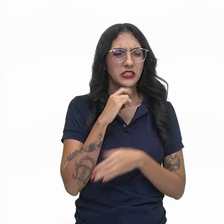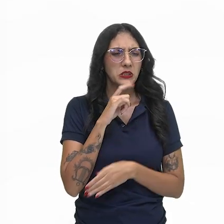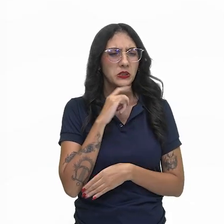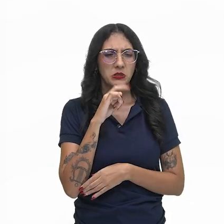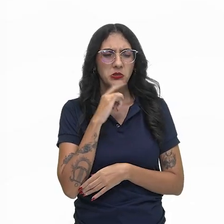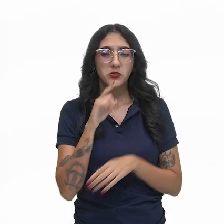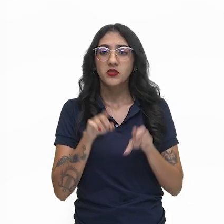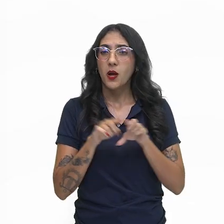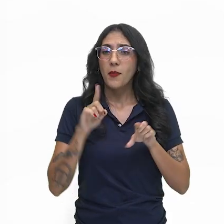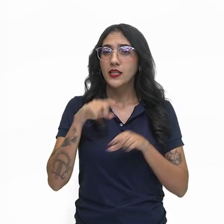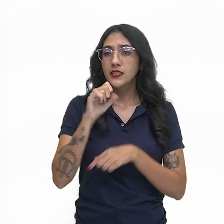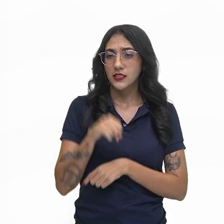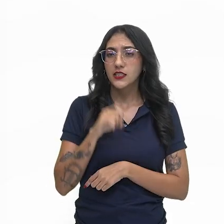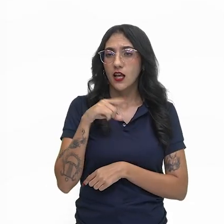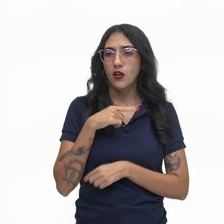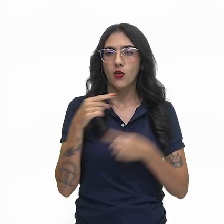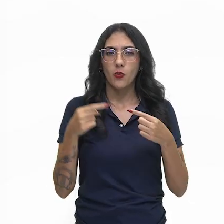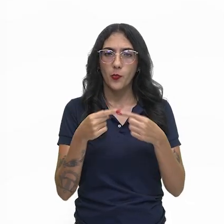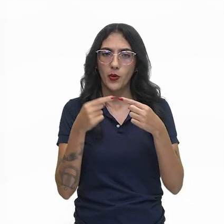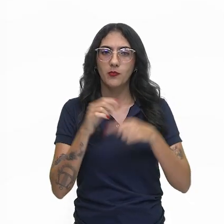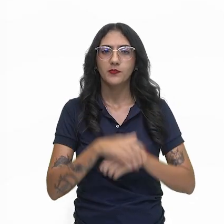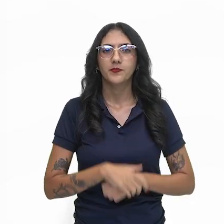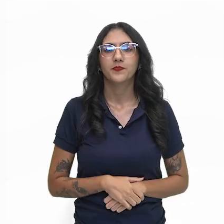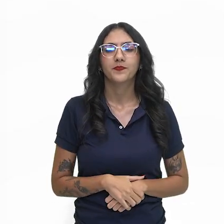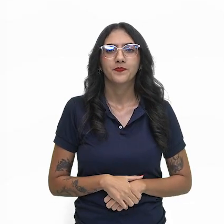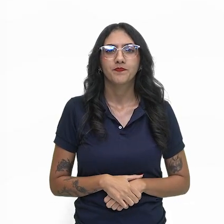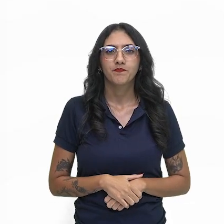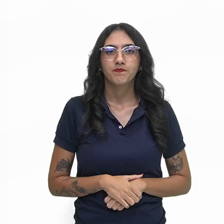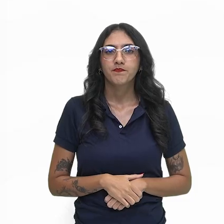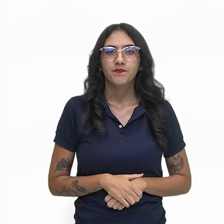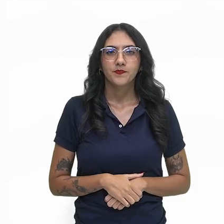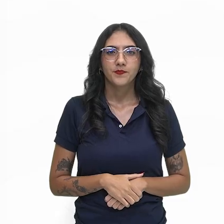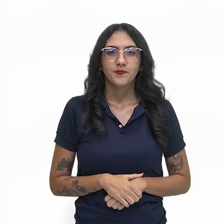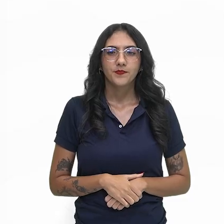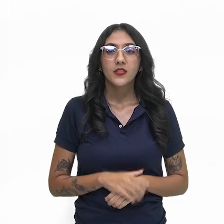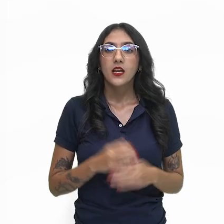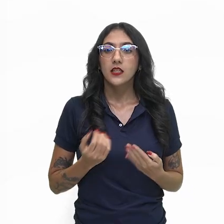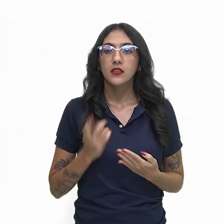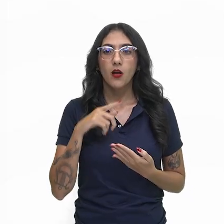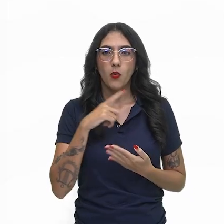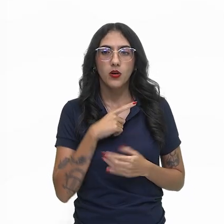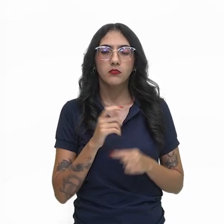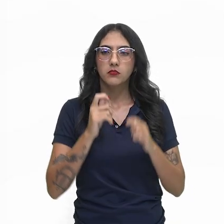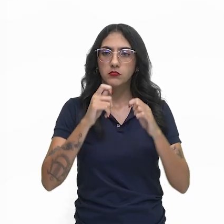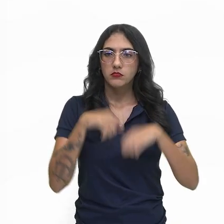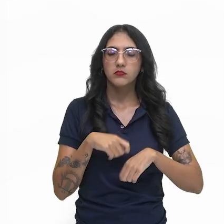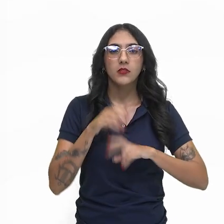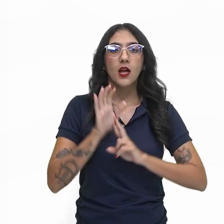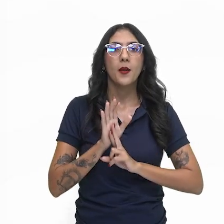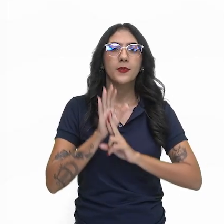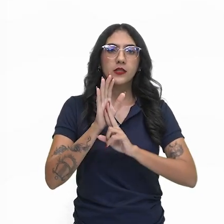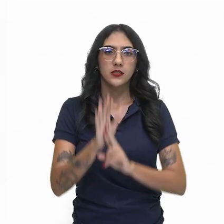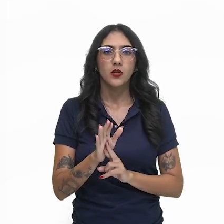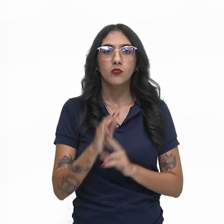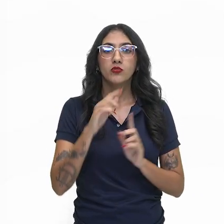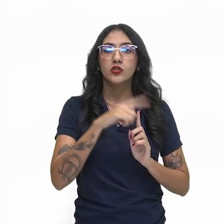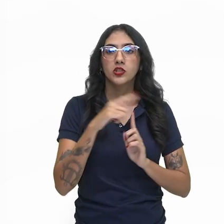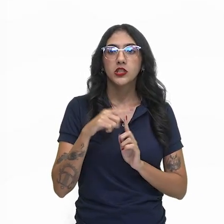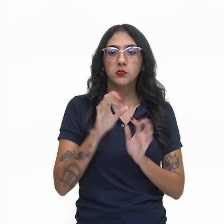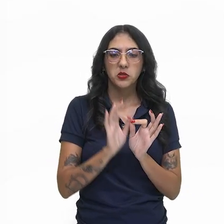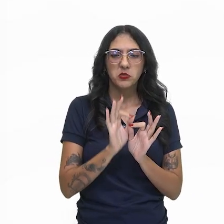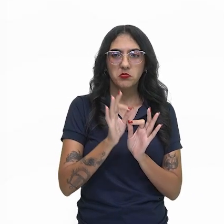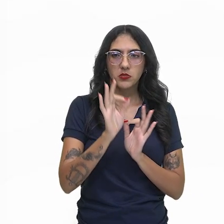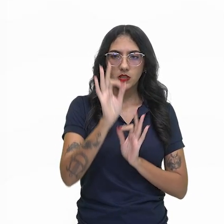de identificar as medidas assim. A notação científica é uma forma de representação de medidas